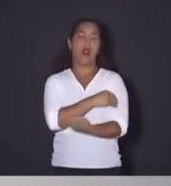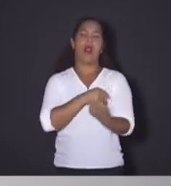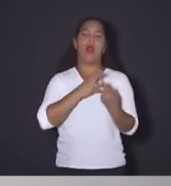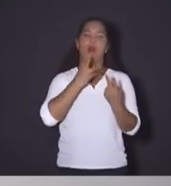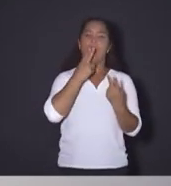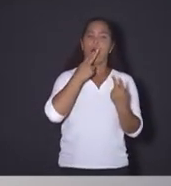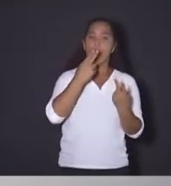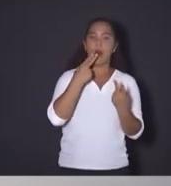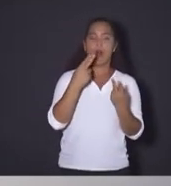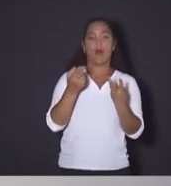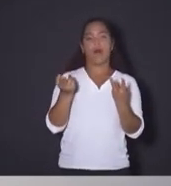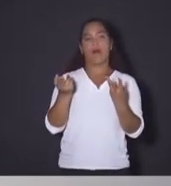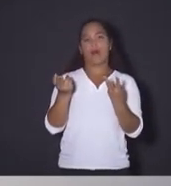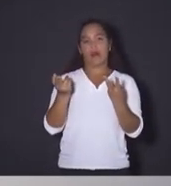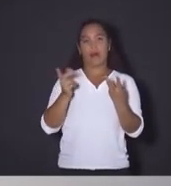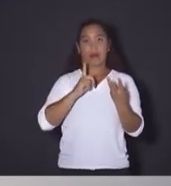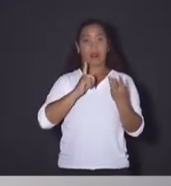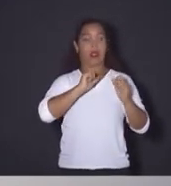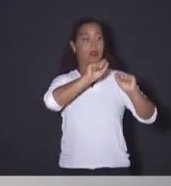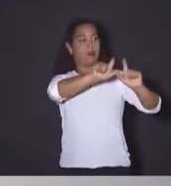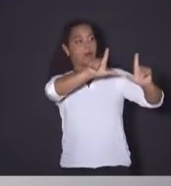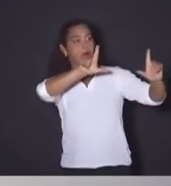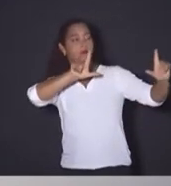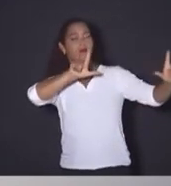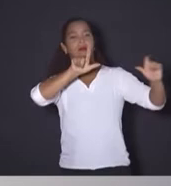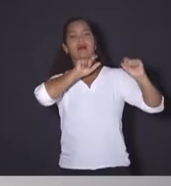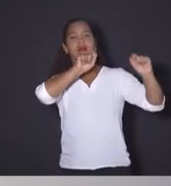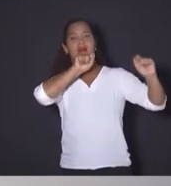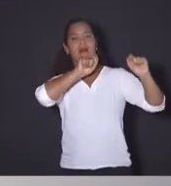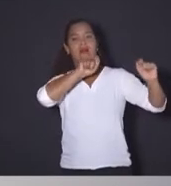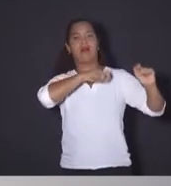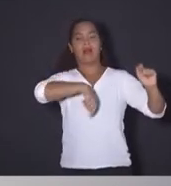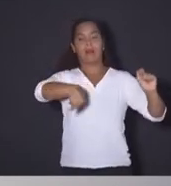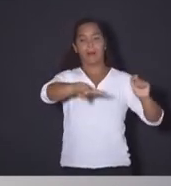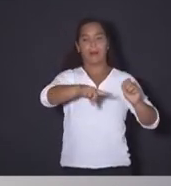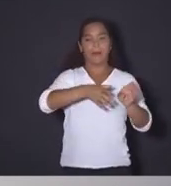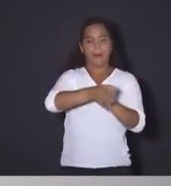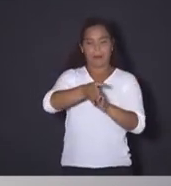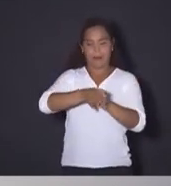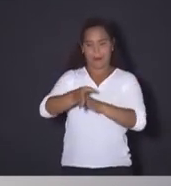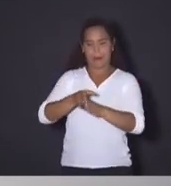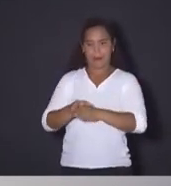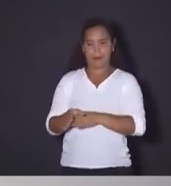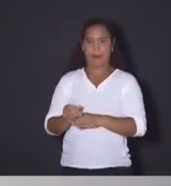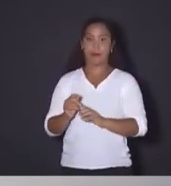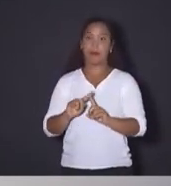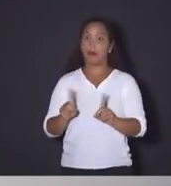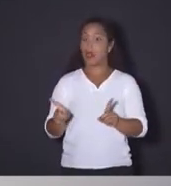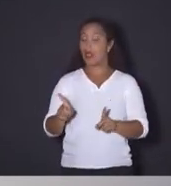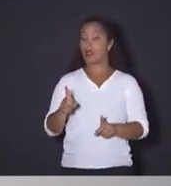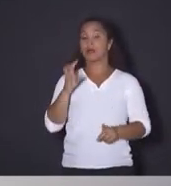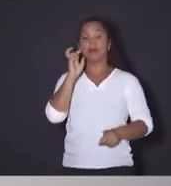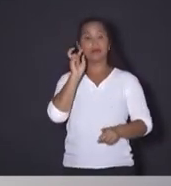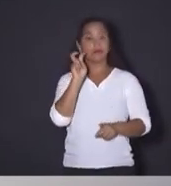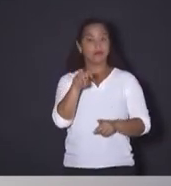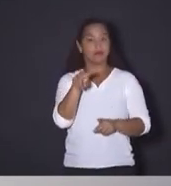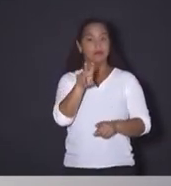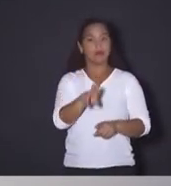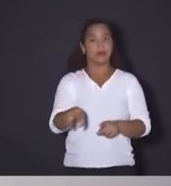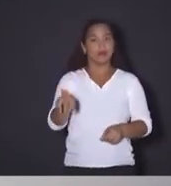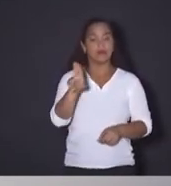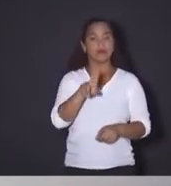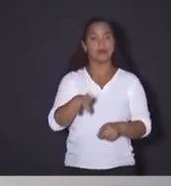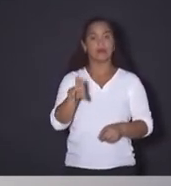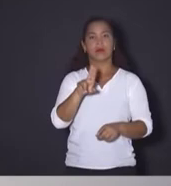drogas ilícitas mas é o contrário que a gente tem encontrado na experiência universitária que a gente tem visto é que alunos